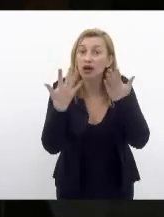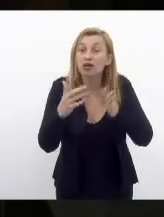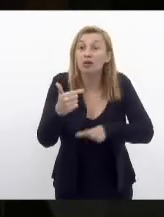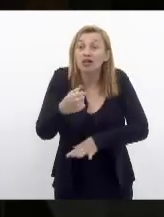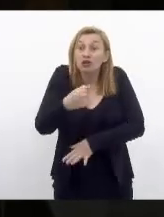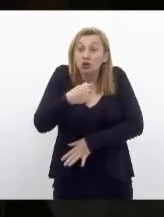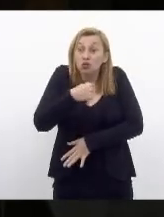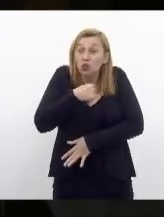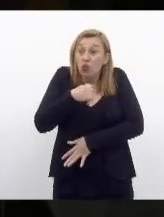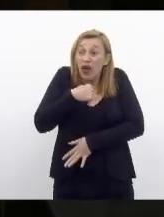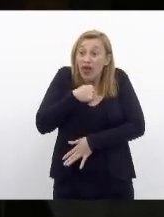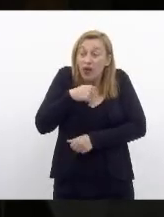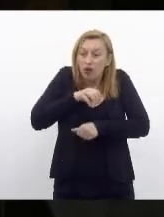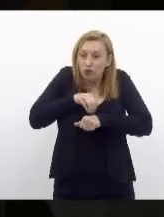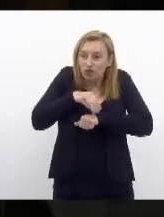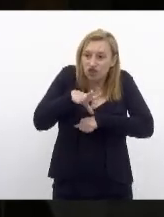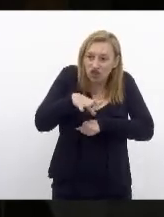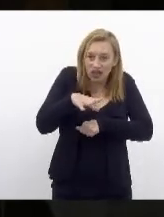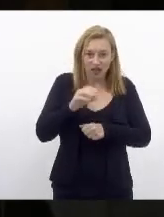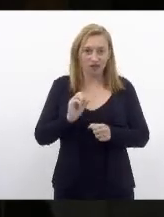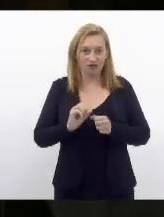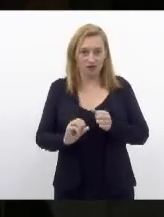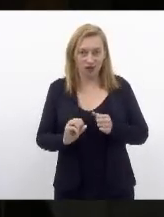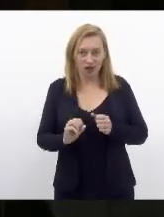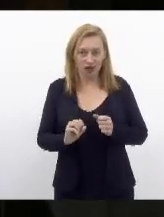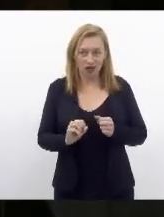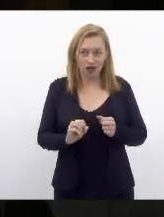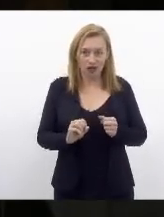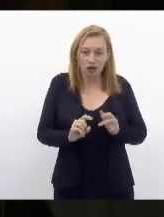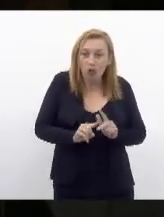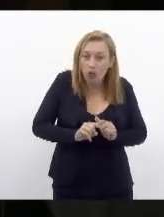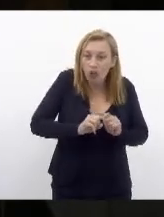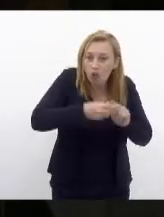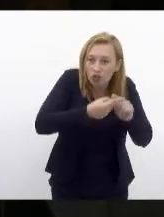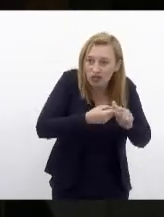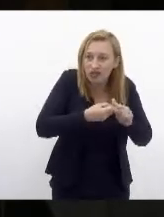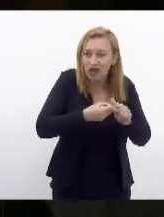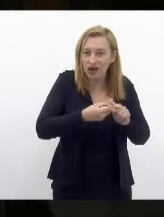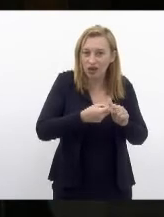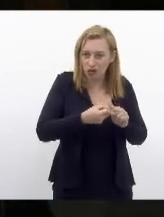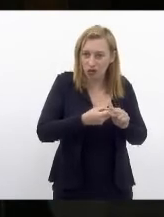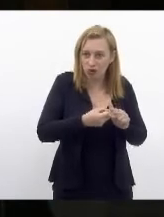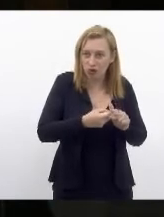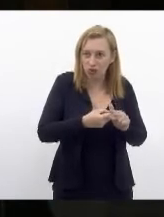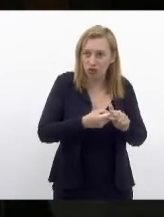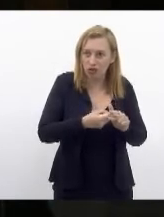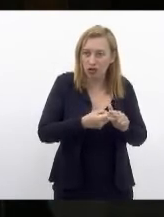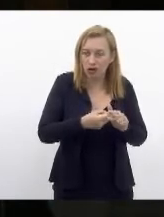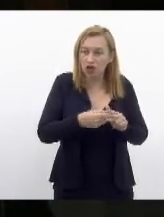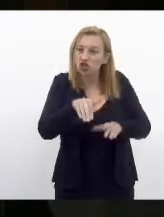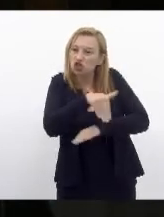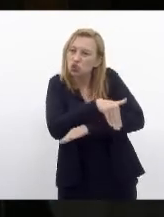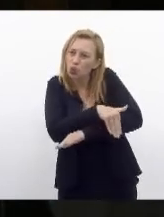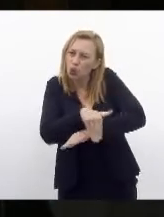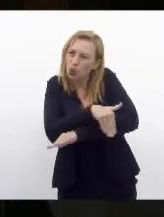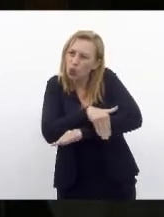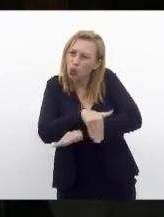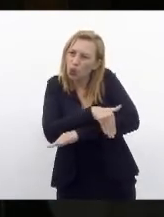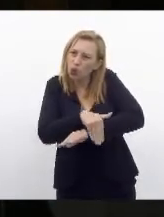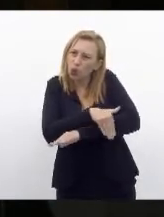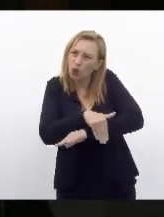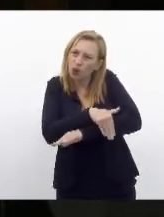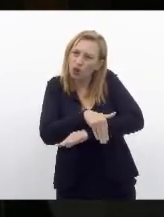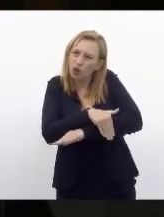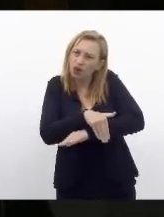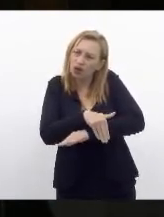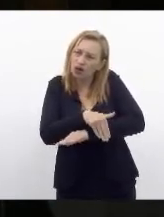eu faço uma indicação para um conserto de rua, para uma poda